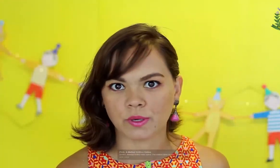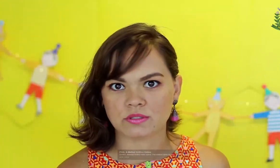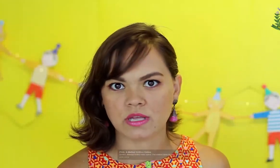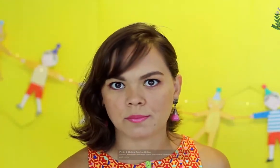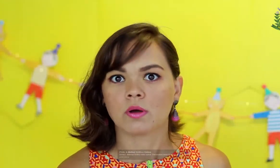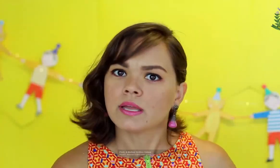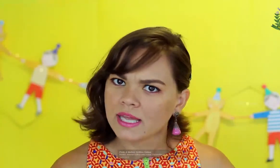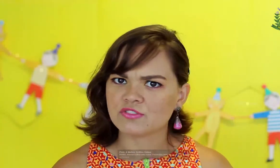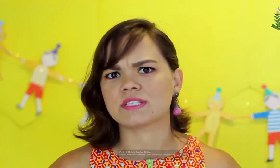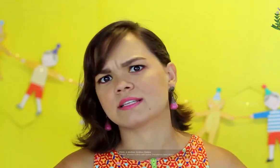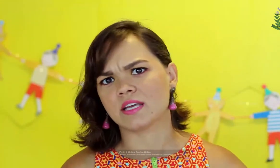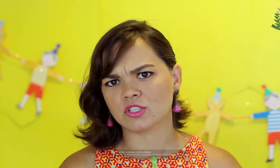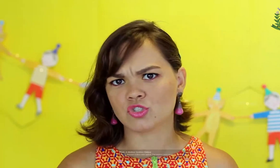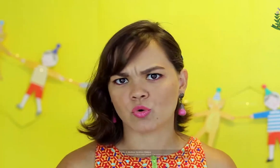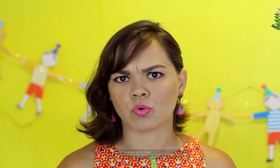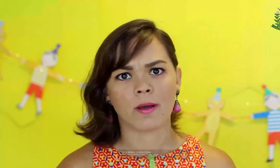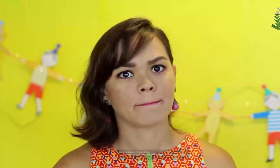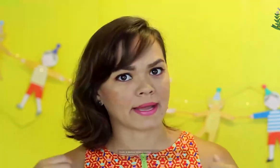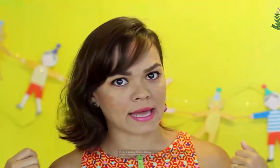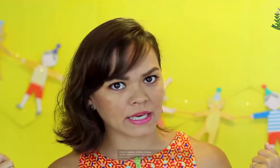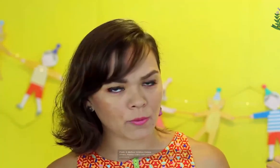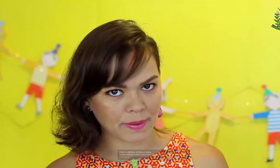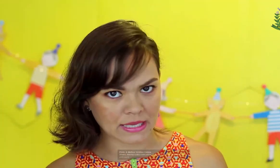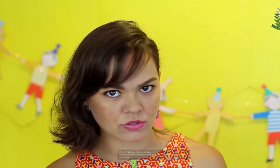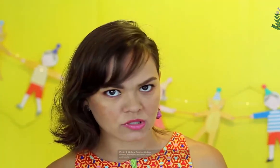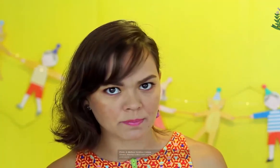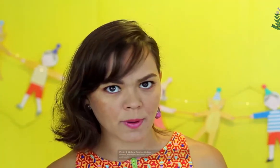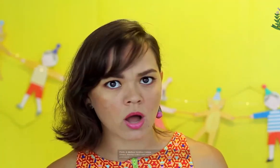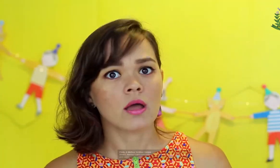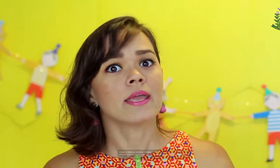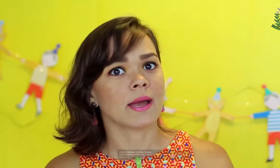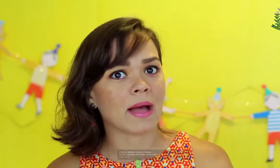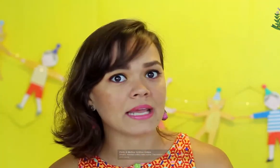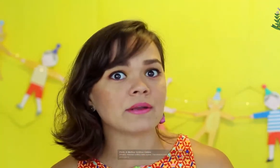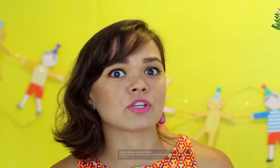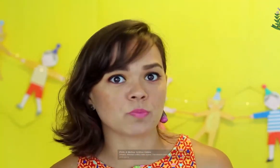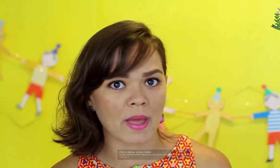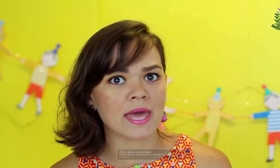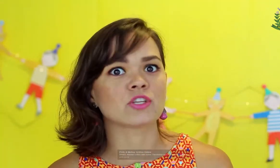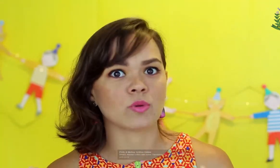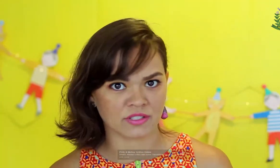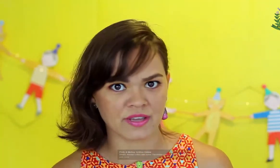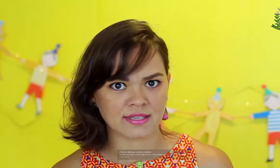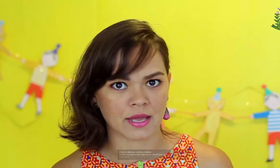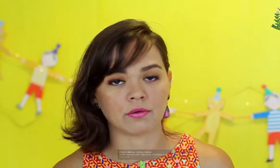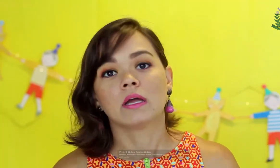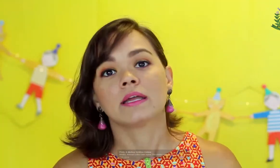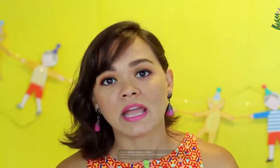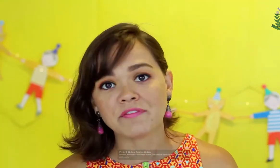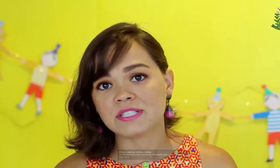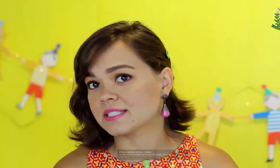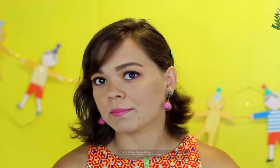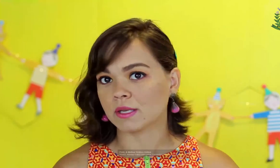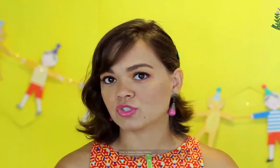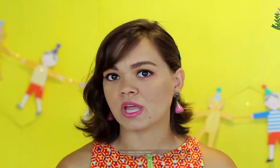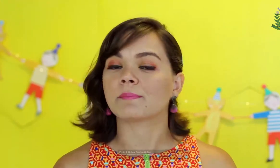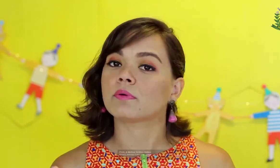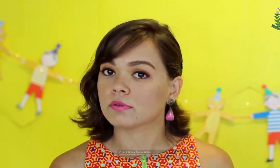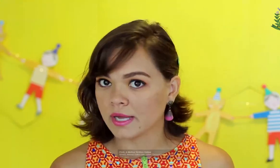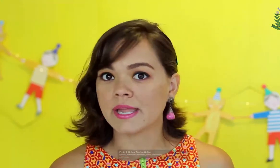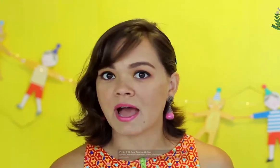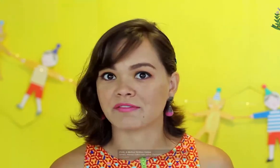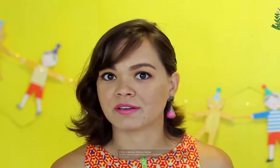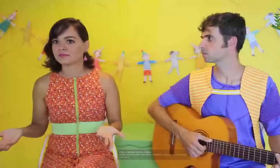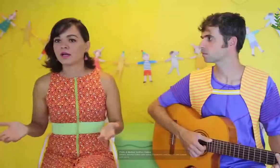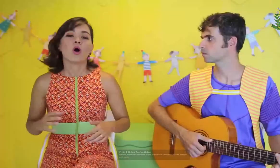Anansi sugeriu para o sebo que eles fizessem esse jogo. Pegariam um pedaço de cipó e amarrariam as pernas do adversário. Quem fizesse em menos